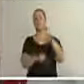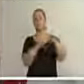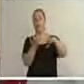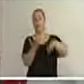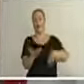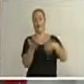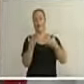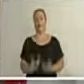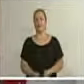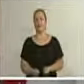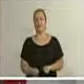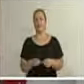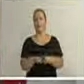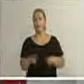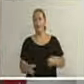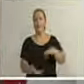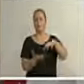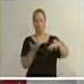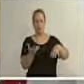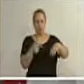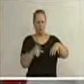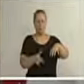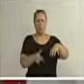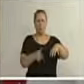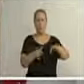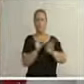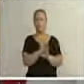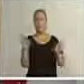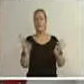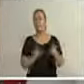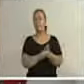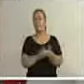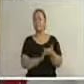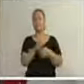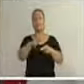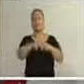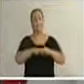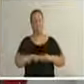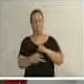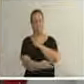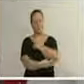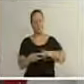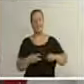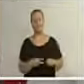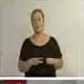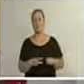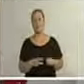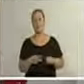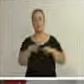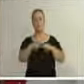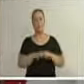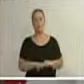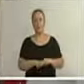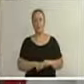Nacional, que não fez. Portanto, cometeu crime. Portanto, o impeachment está longe de ser um golpe. É o